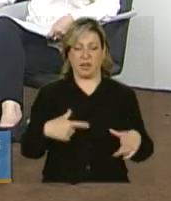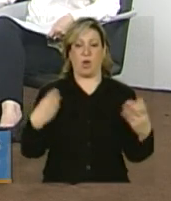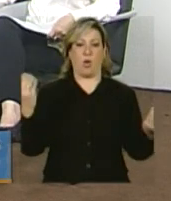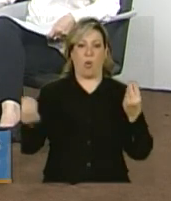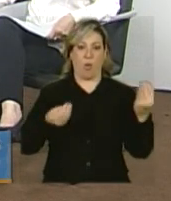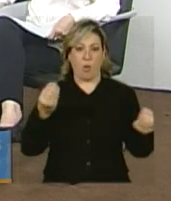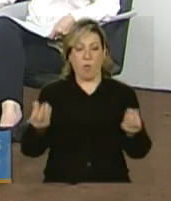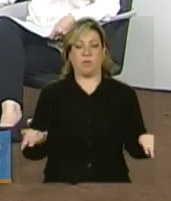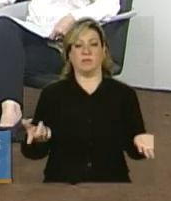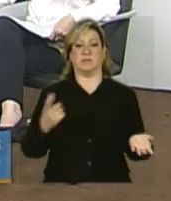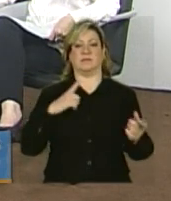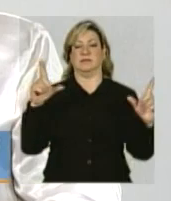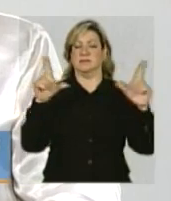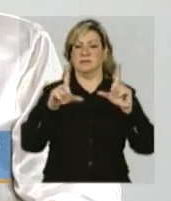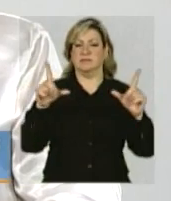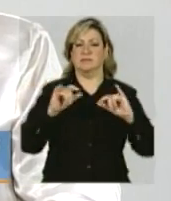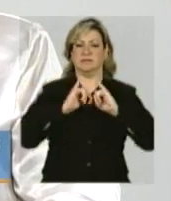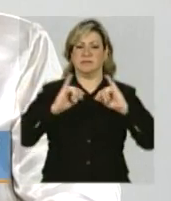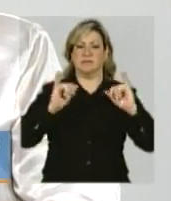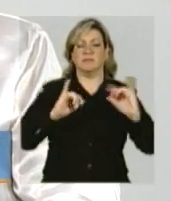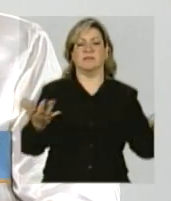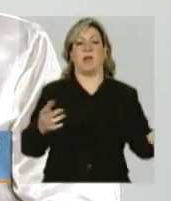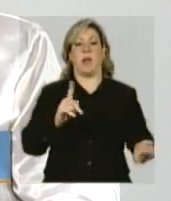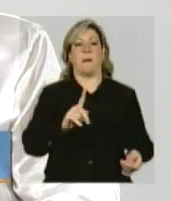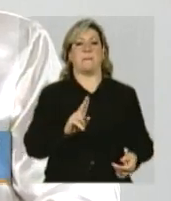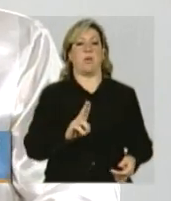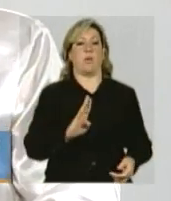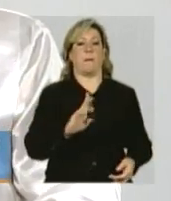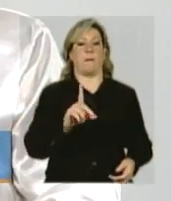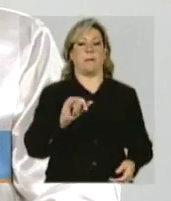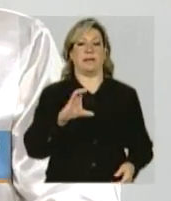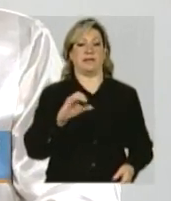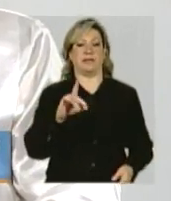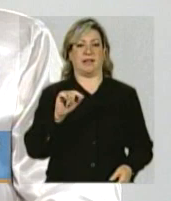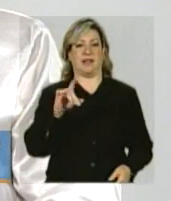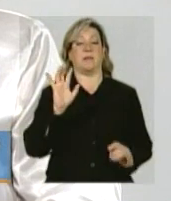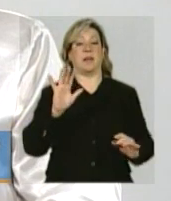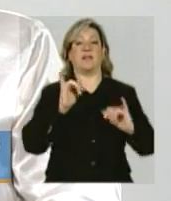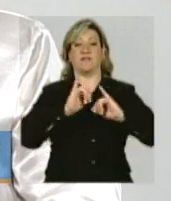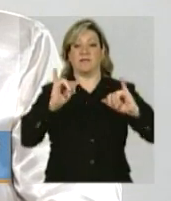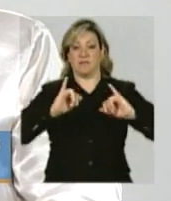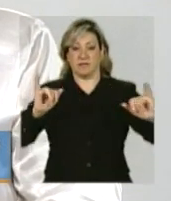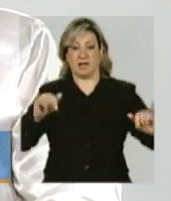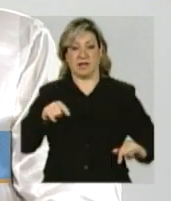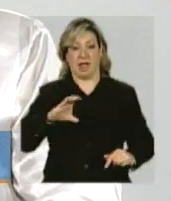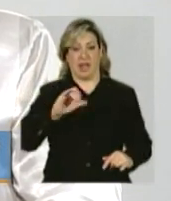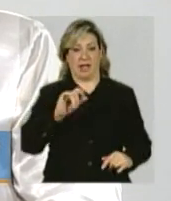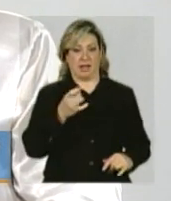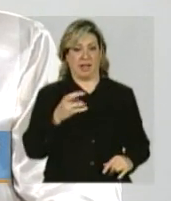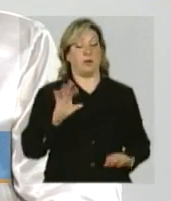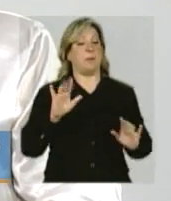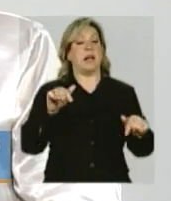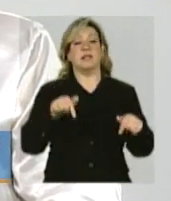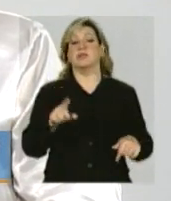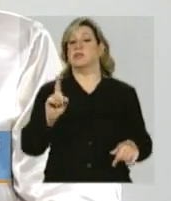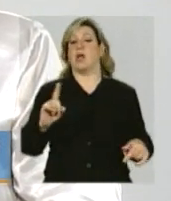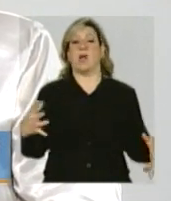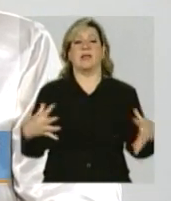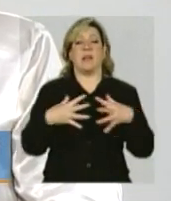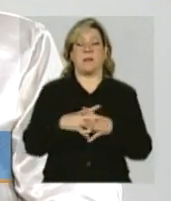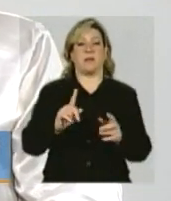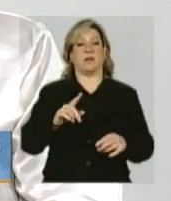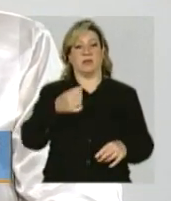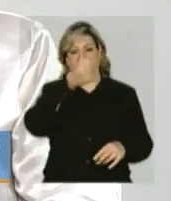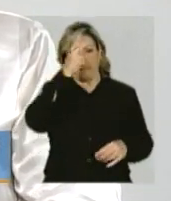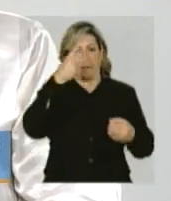peças publicitárias exatamente para divulgar o cadastro, mas isso nada impede, inclusive é excelente, que a prefeitura